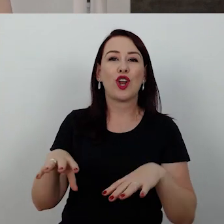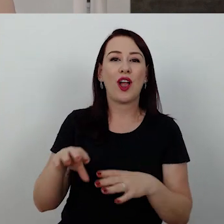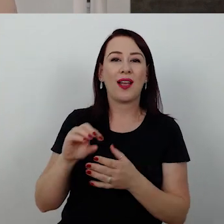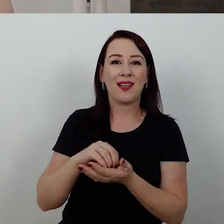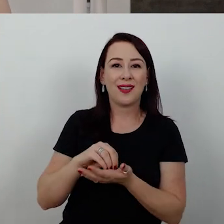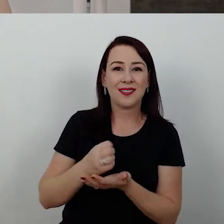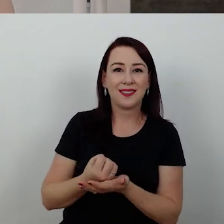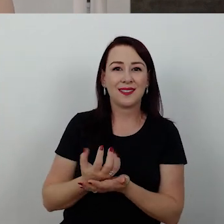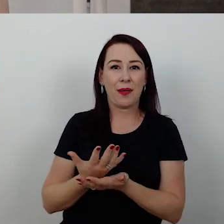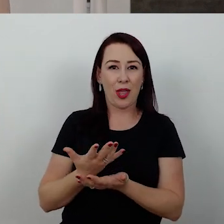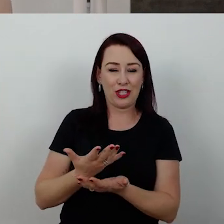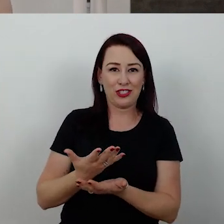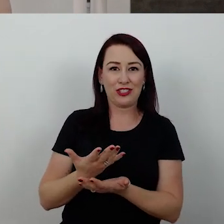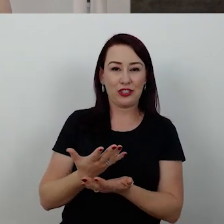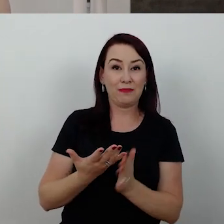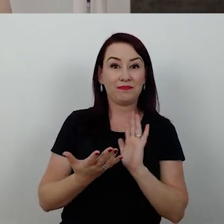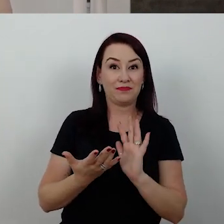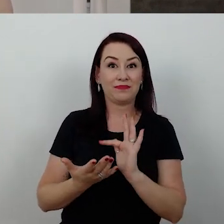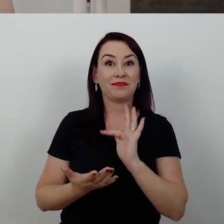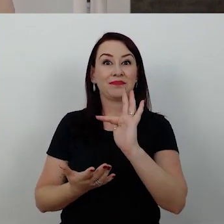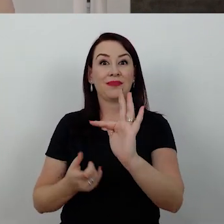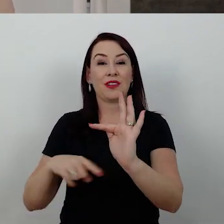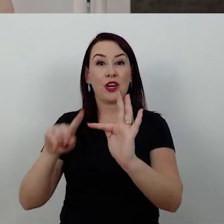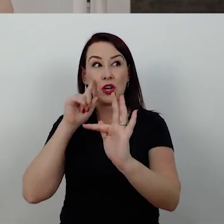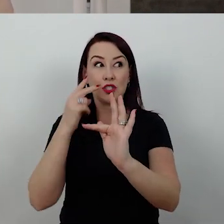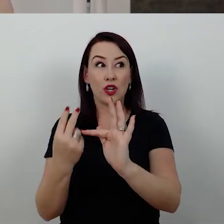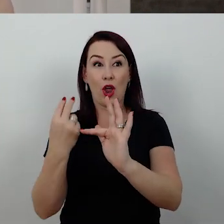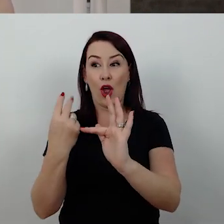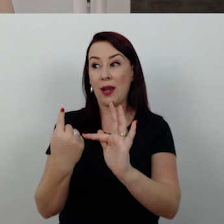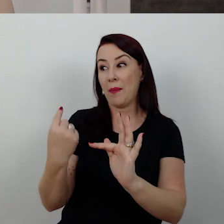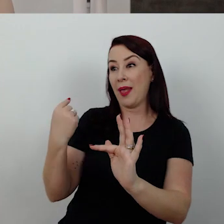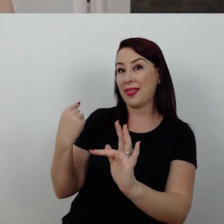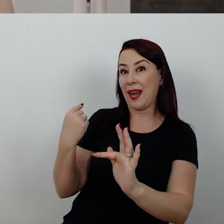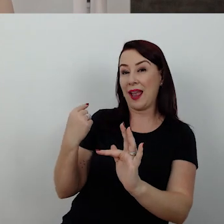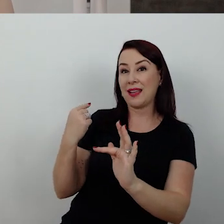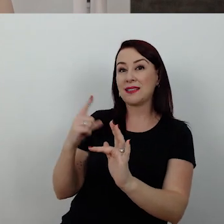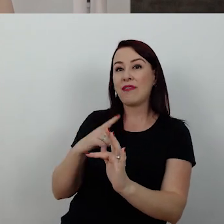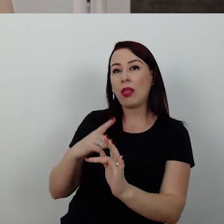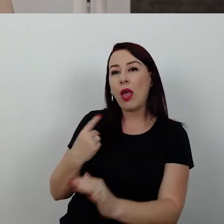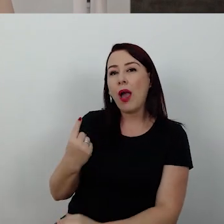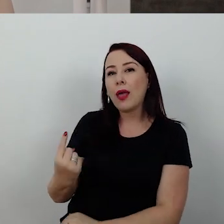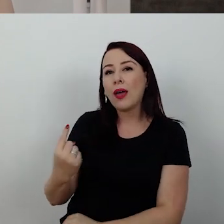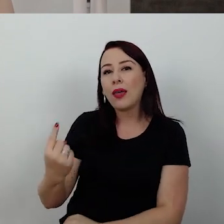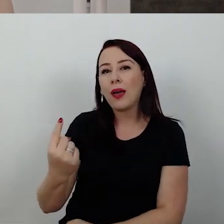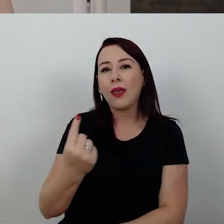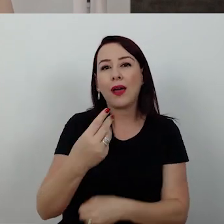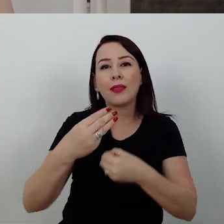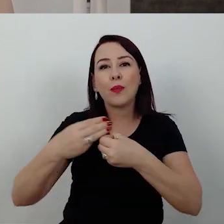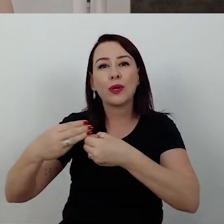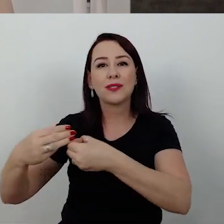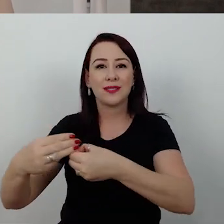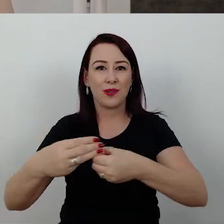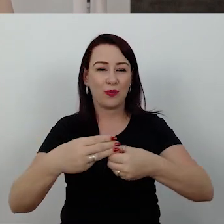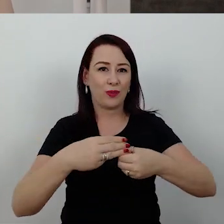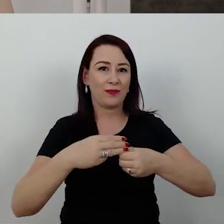e vai para frente. Quando a gente olhar para trás, a gente vai ter uma produção regional, né,